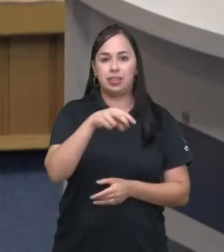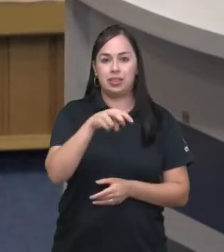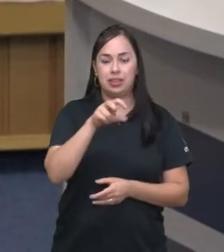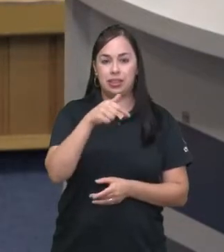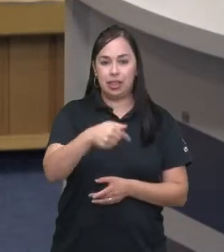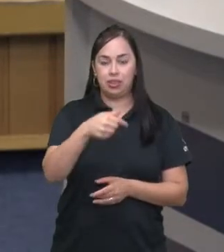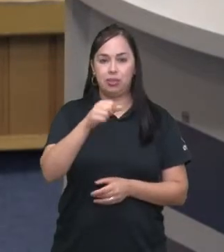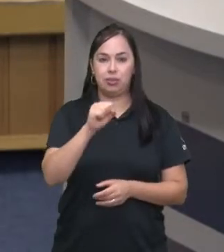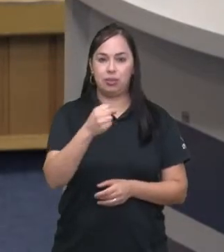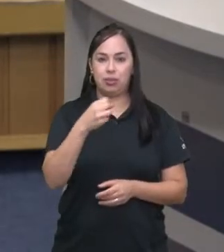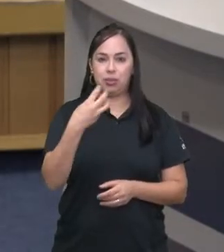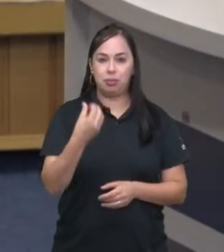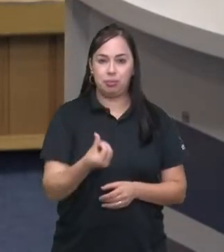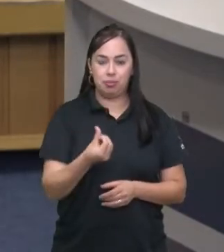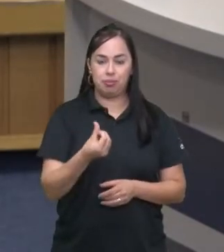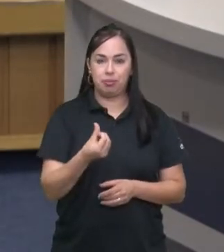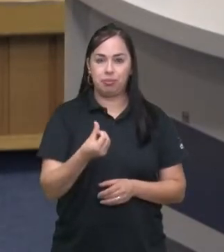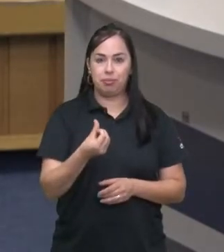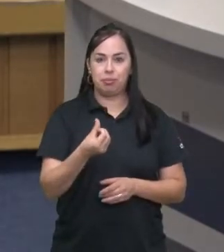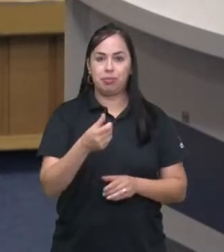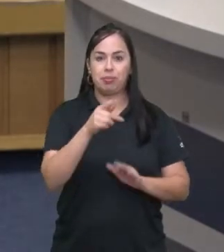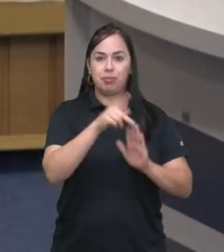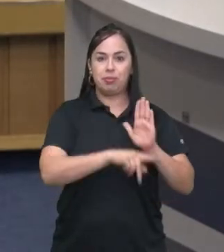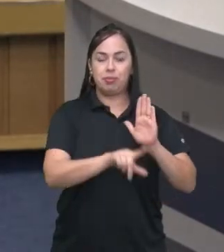3786/2022, projeto de lei número